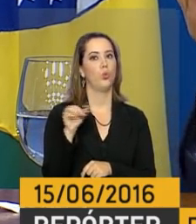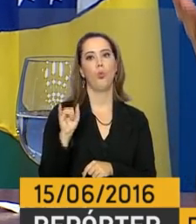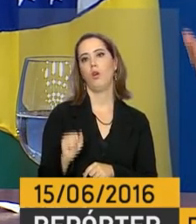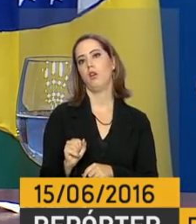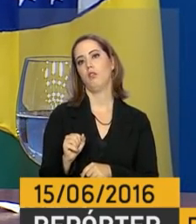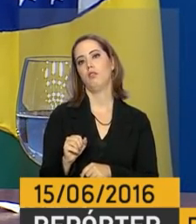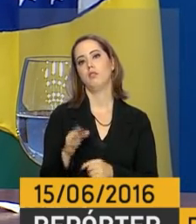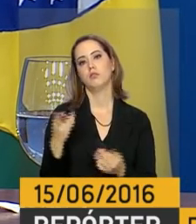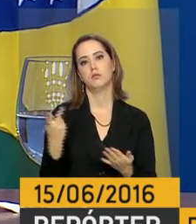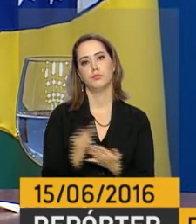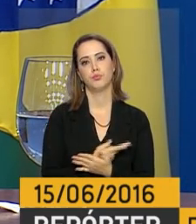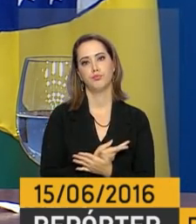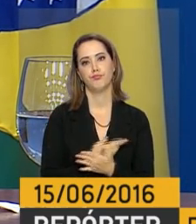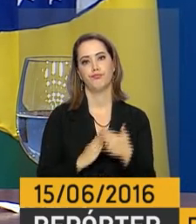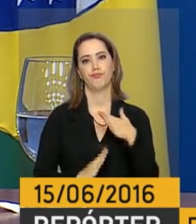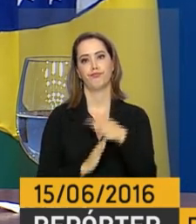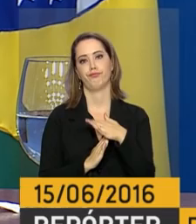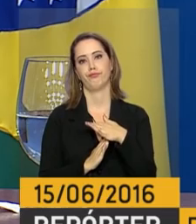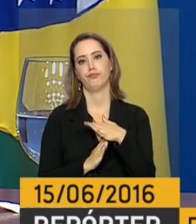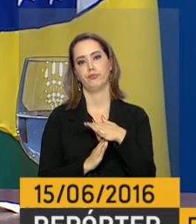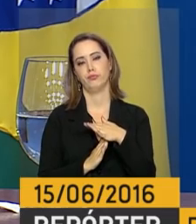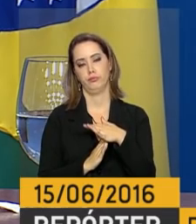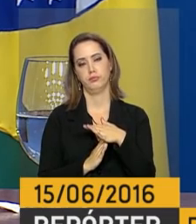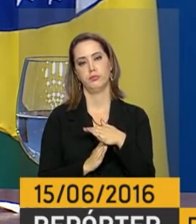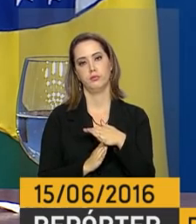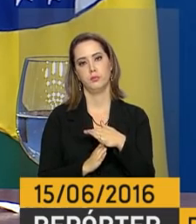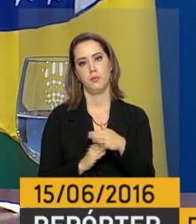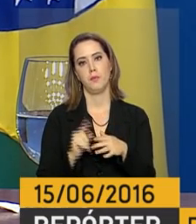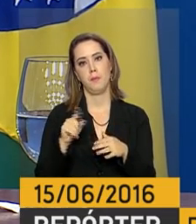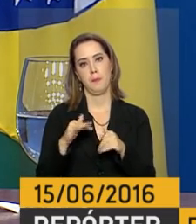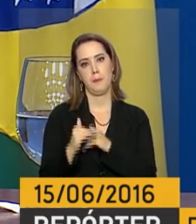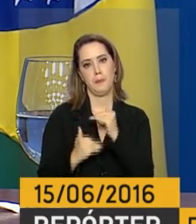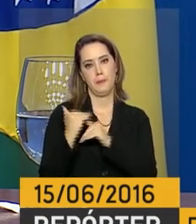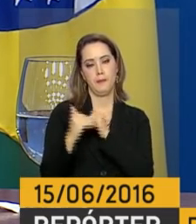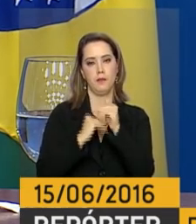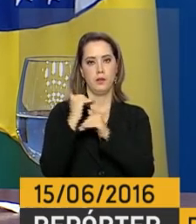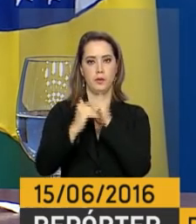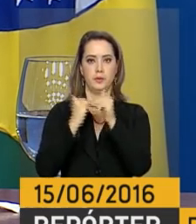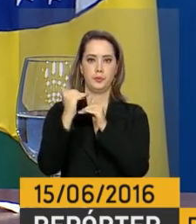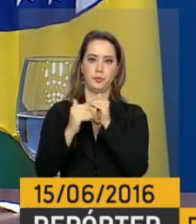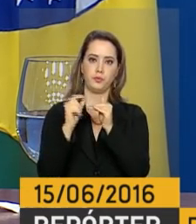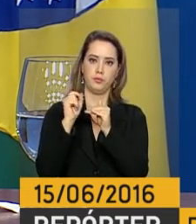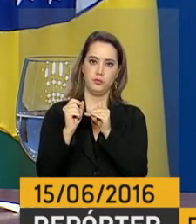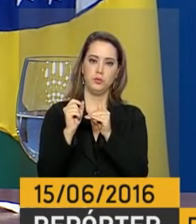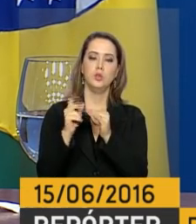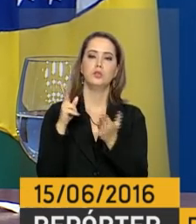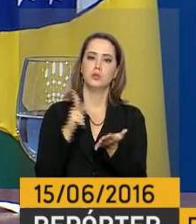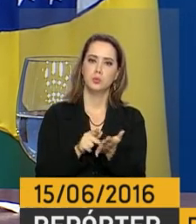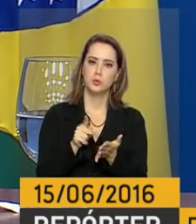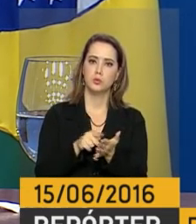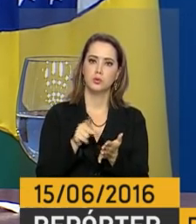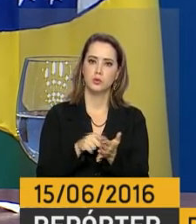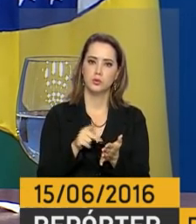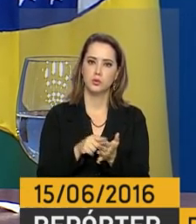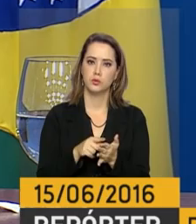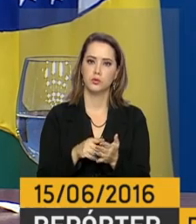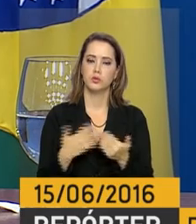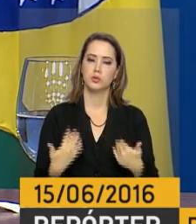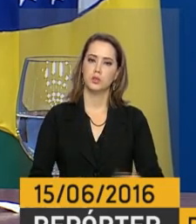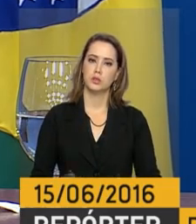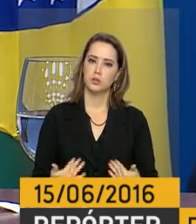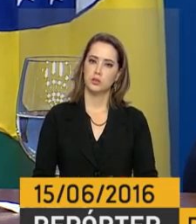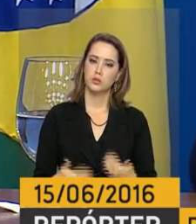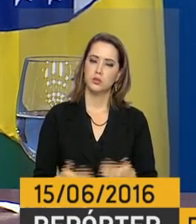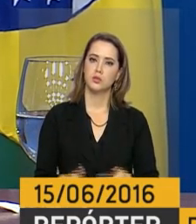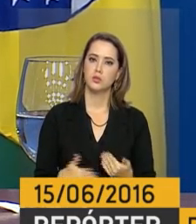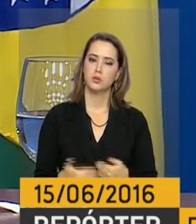foram endereçados nas últimas décadas. É o crescimento real das despesas